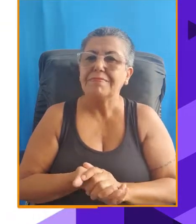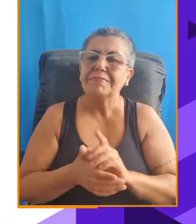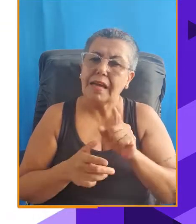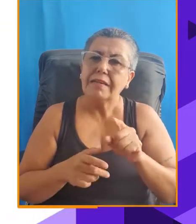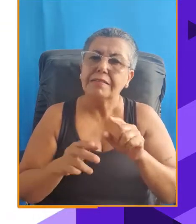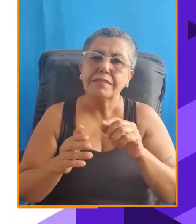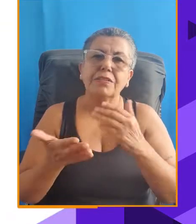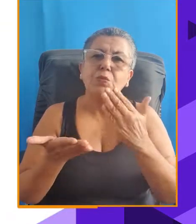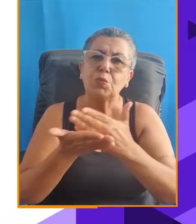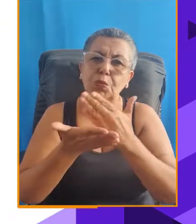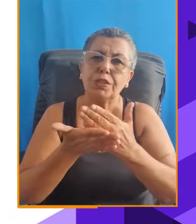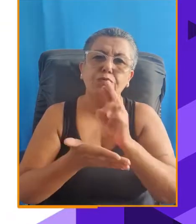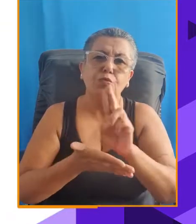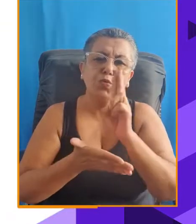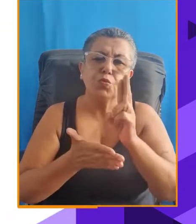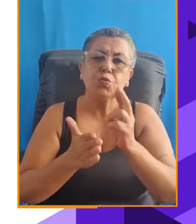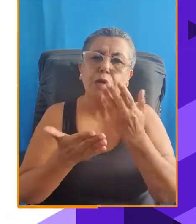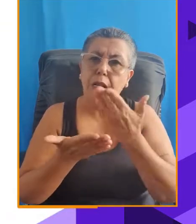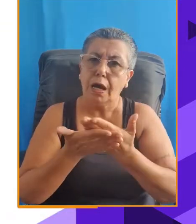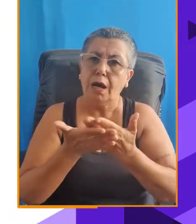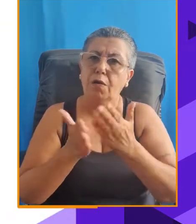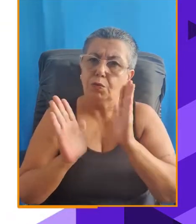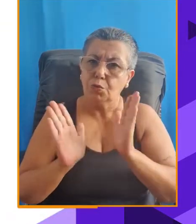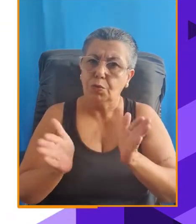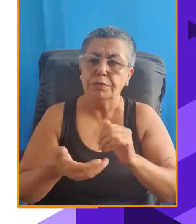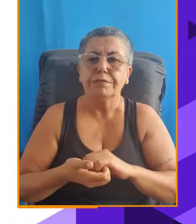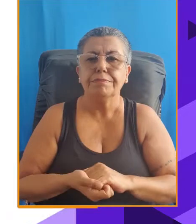Essas são as referências bibliográficas